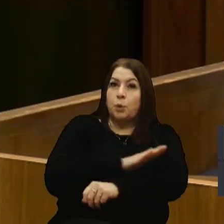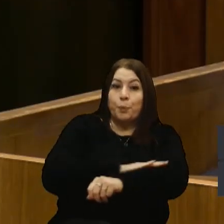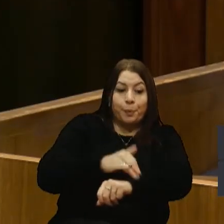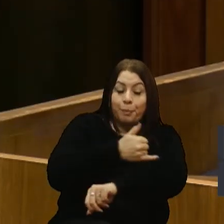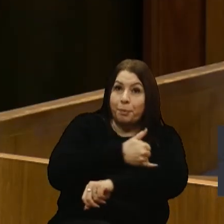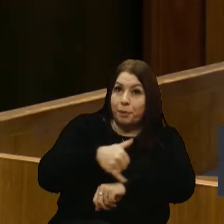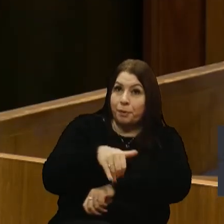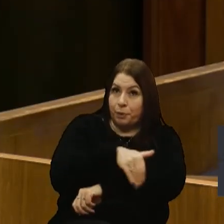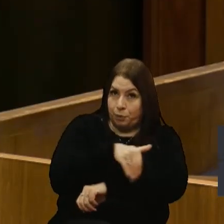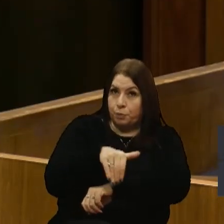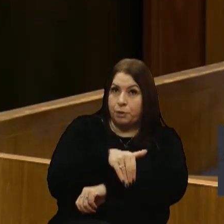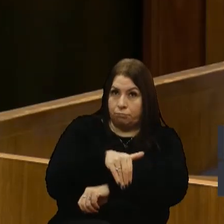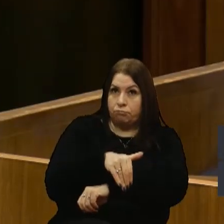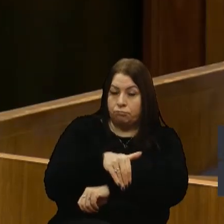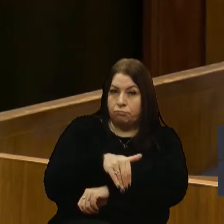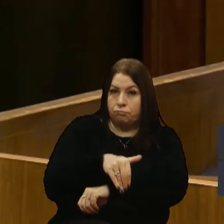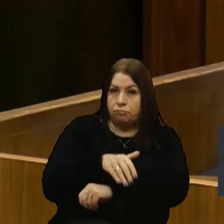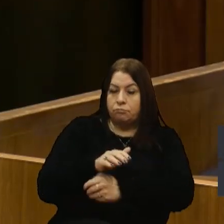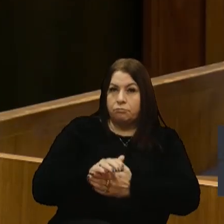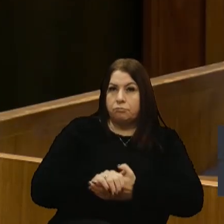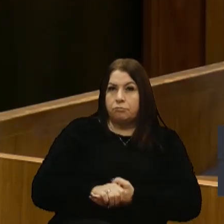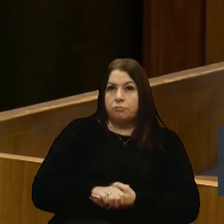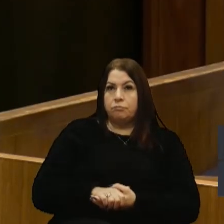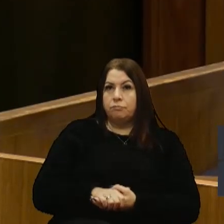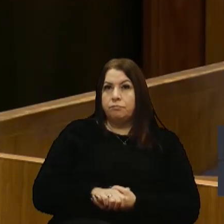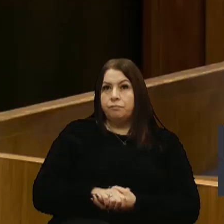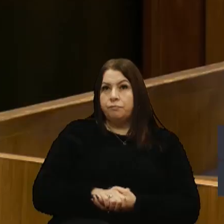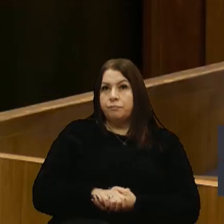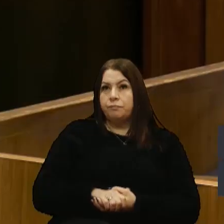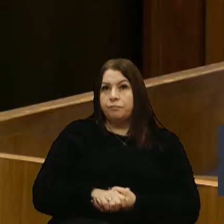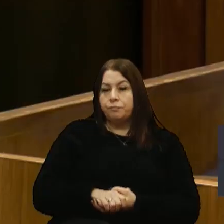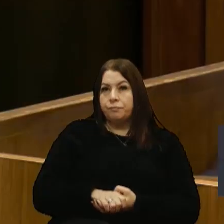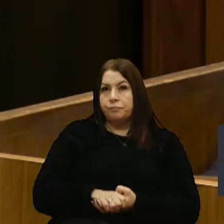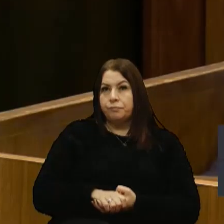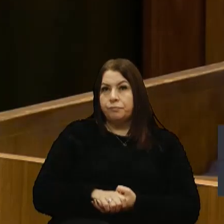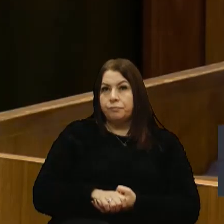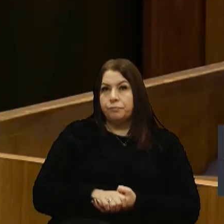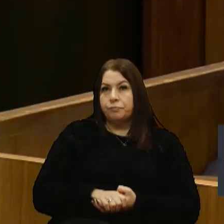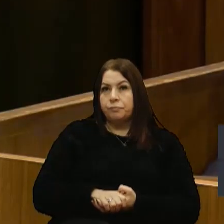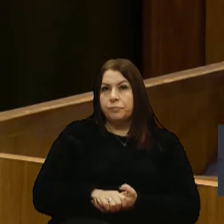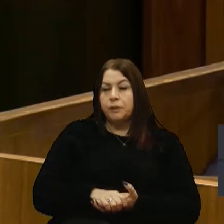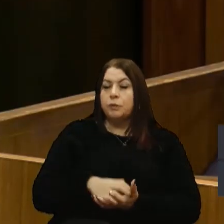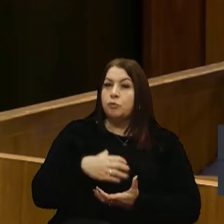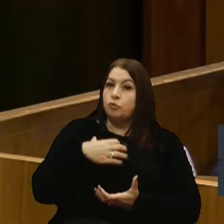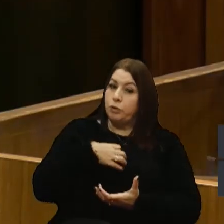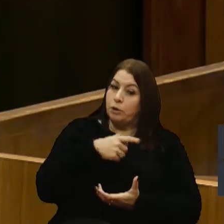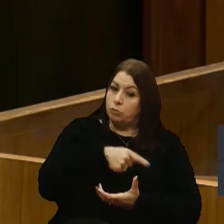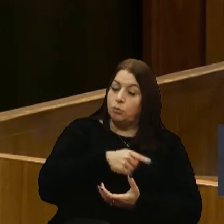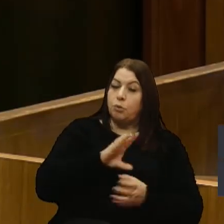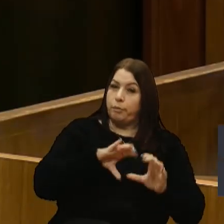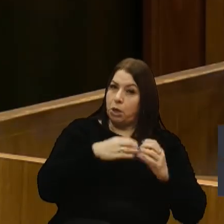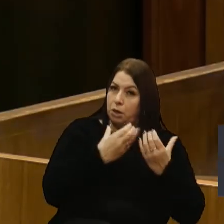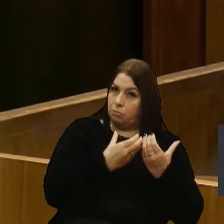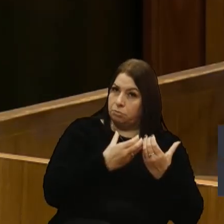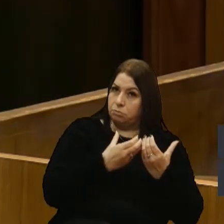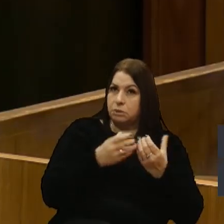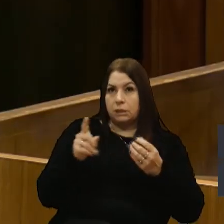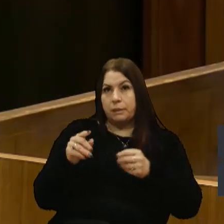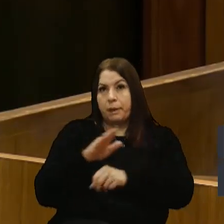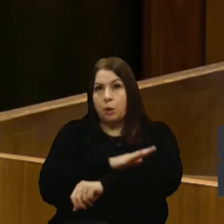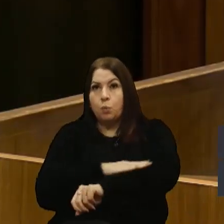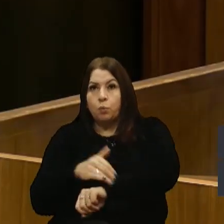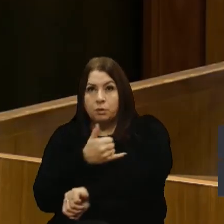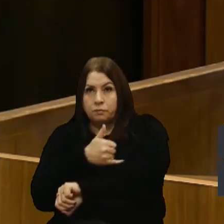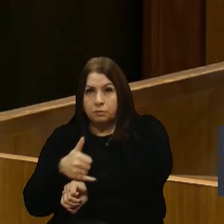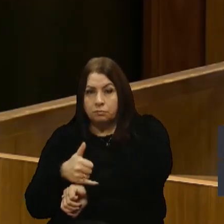pavimentar ruas. Pavimentar ruas. Tem a forma comunitária e tem a forma dos